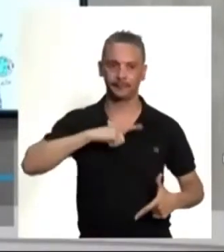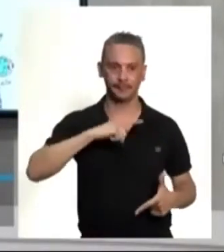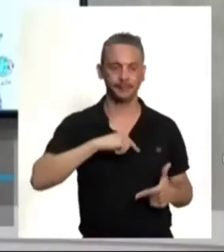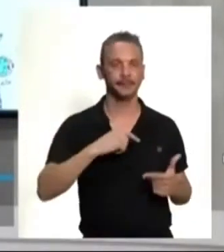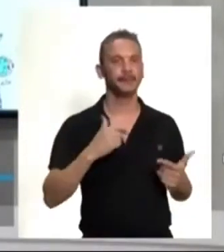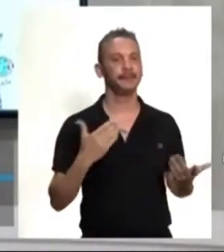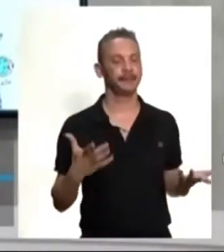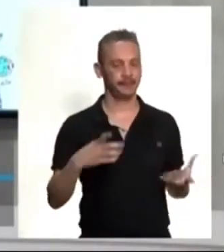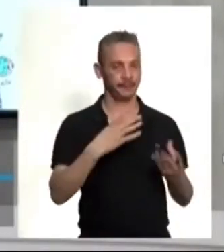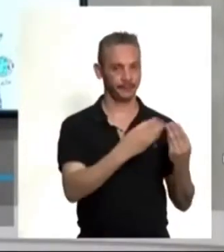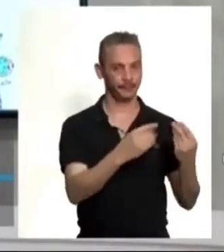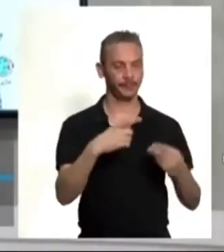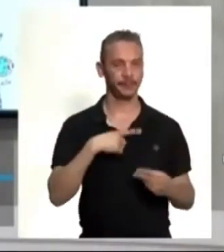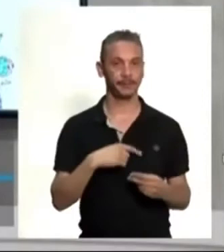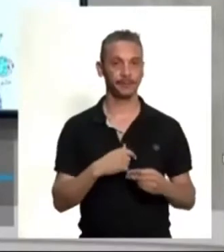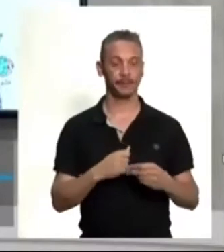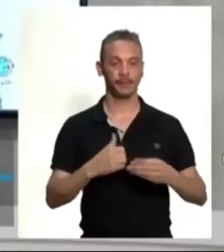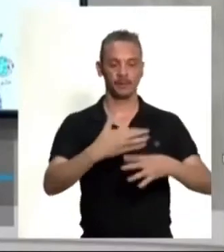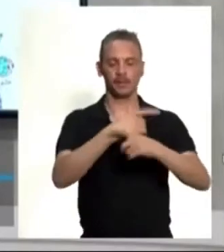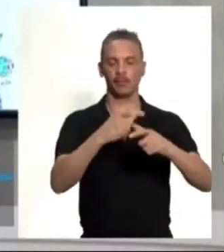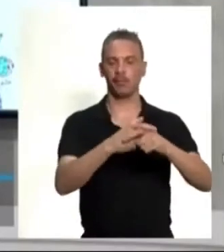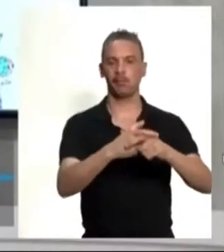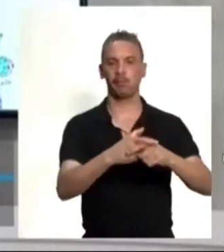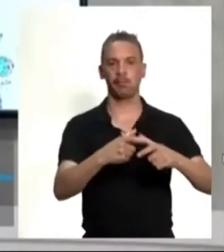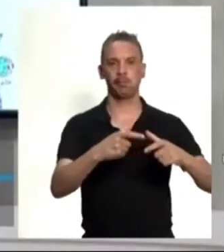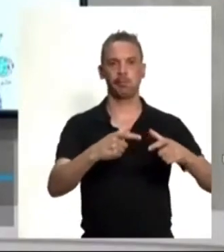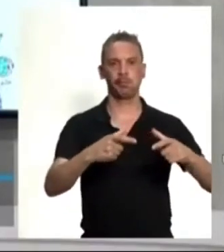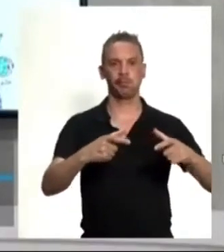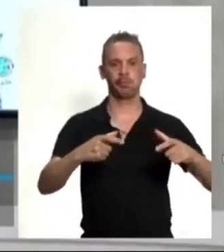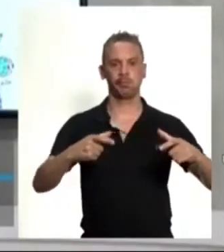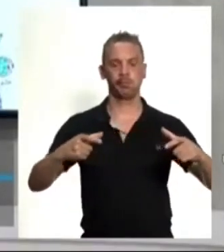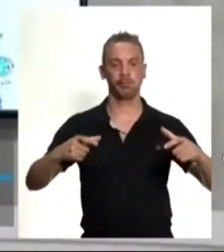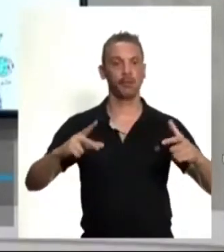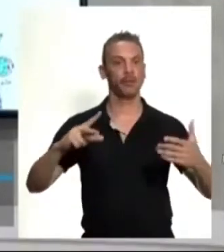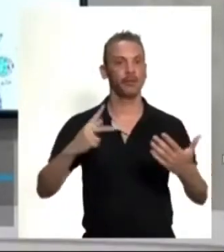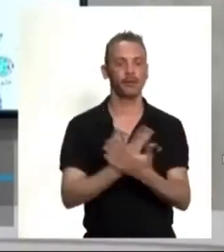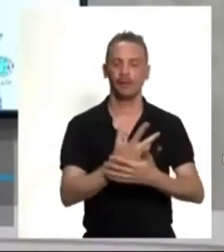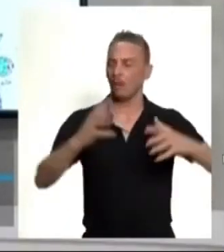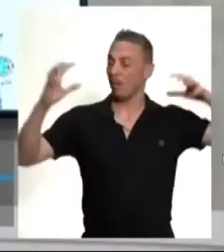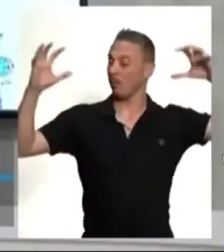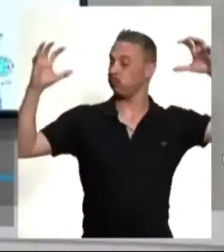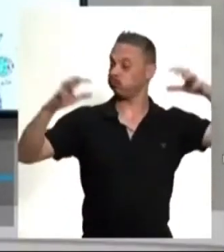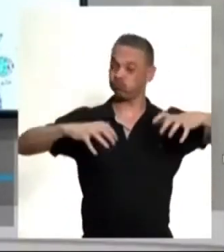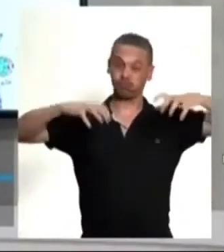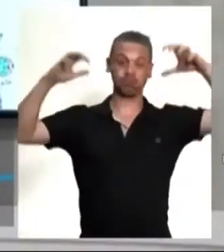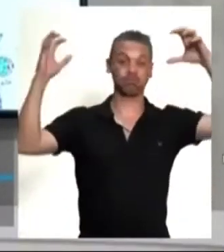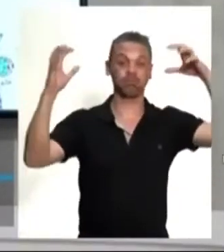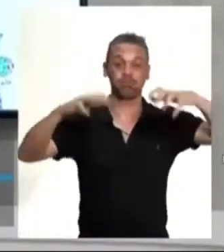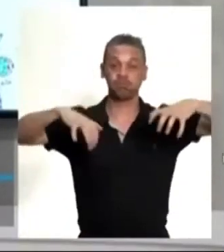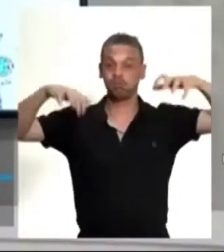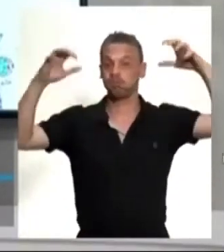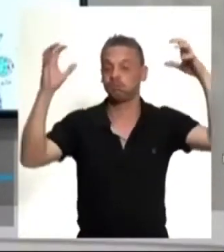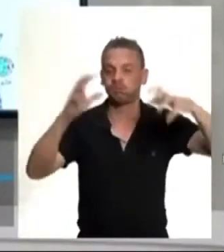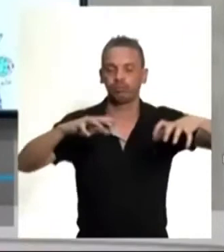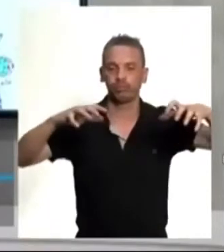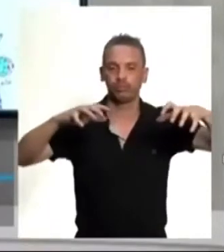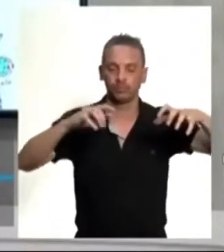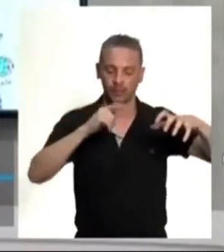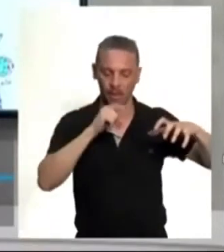macrodrenagem, As cidades crescem, se impermeabilizam, chove um pouquinho além do padrão, ou seja,